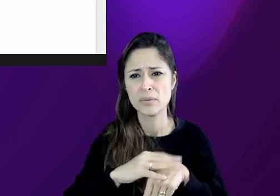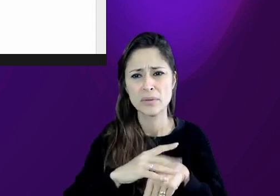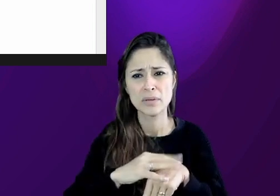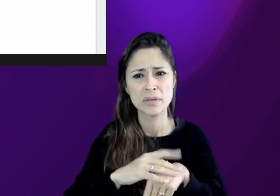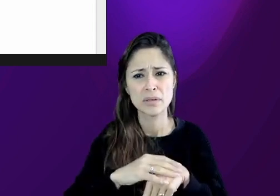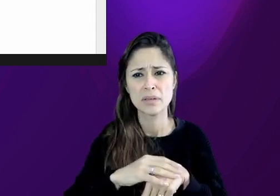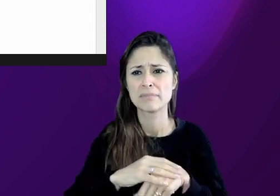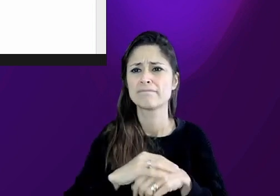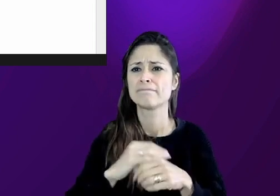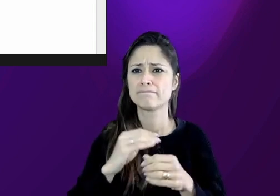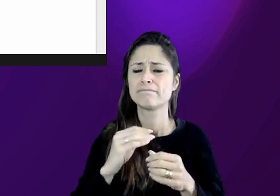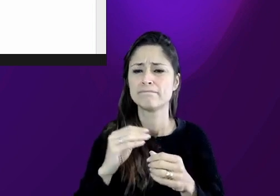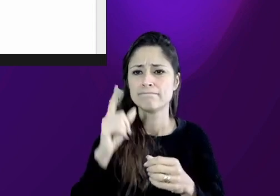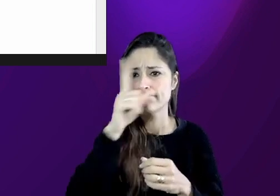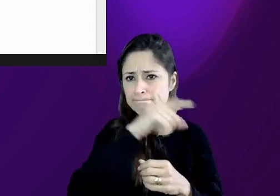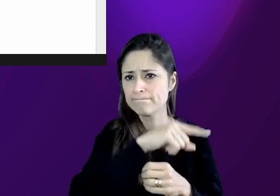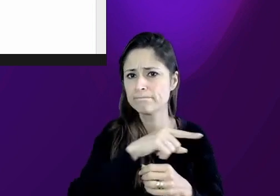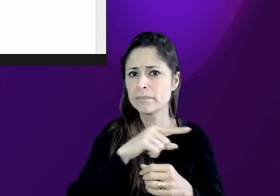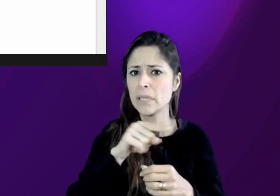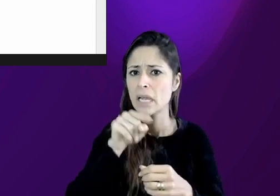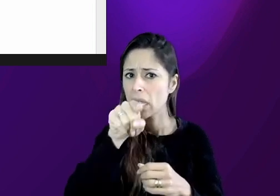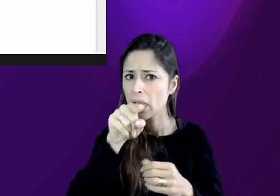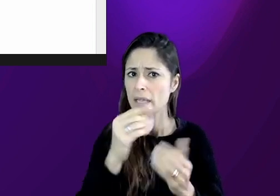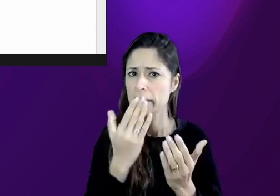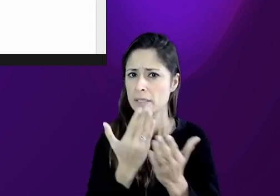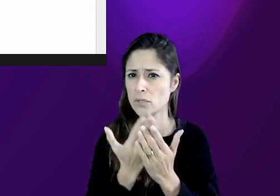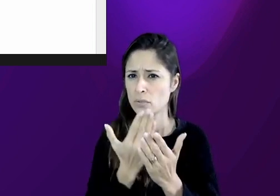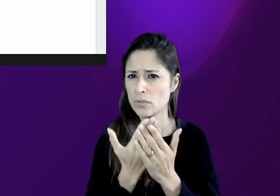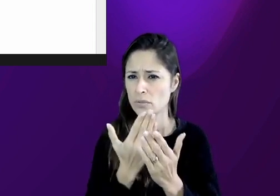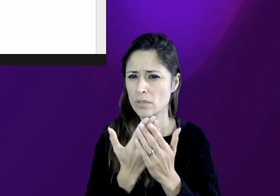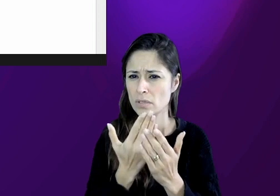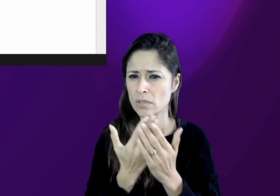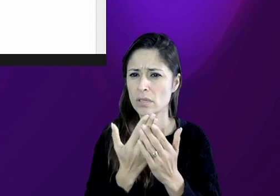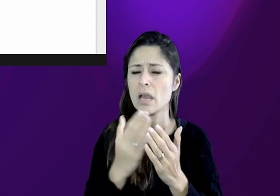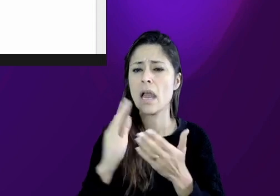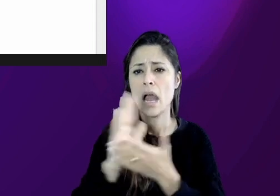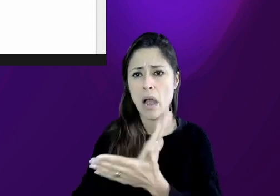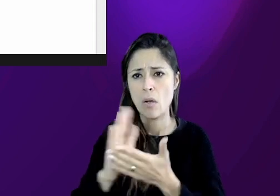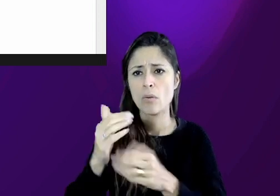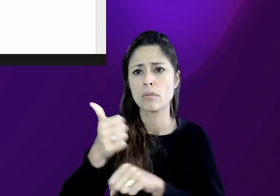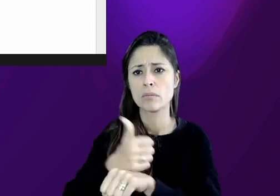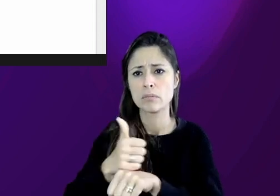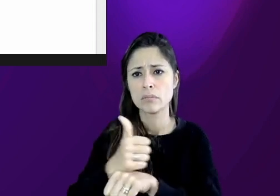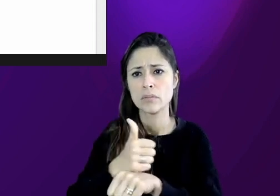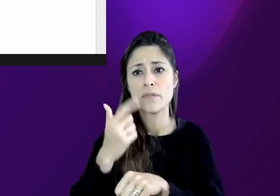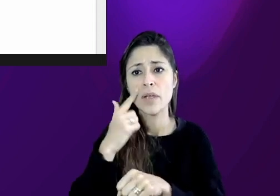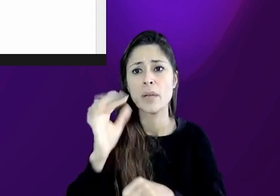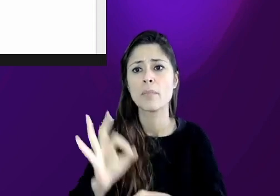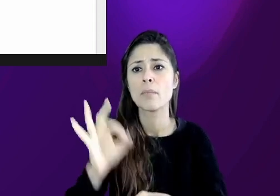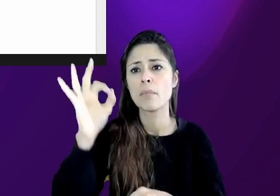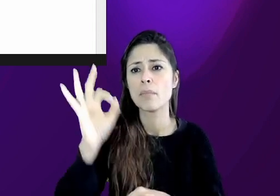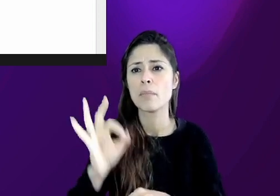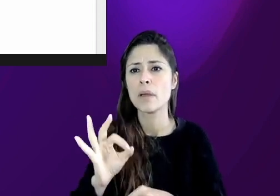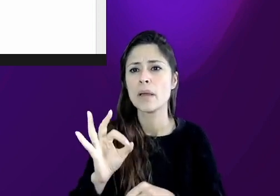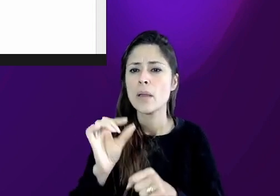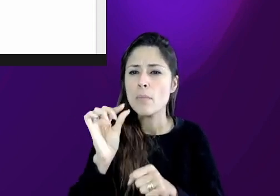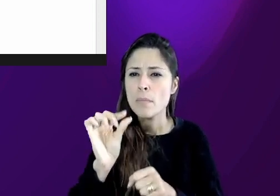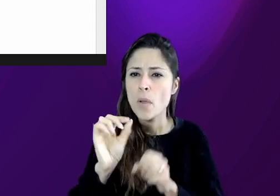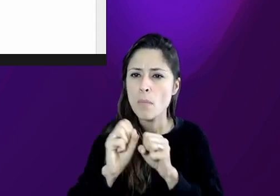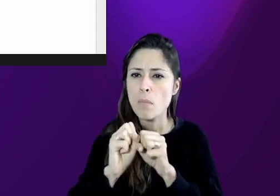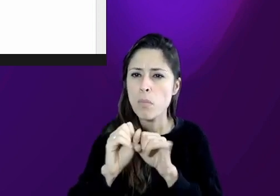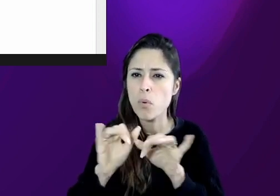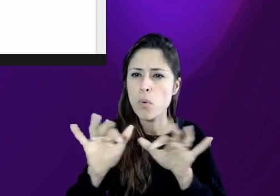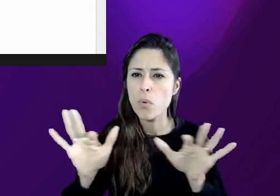início. Então, esse é um estudo em que patologistas avaliaram a porcentagem de micrometástase em